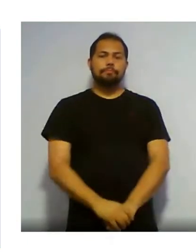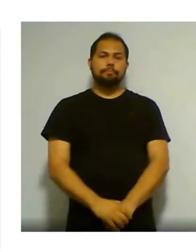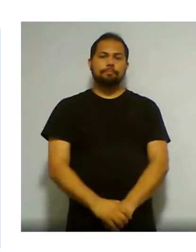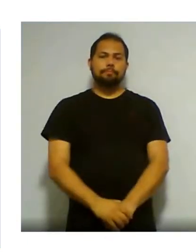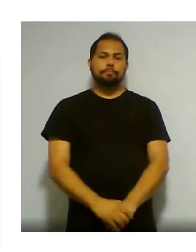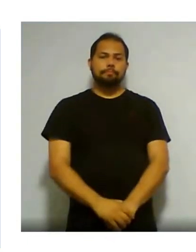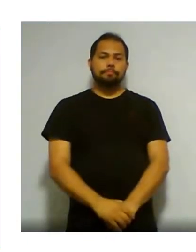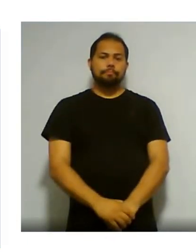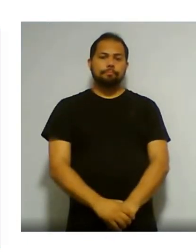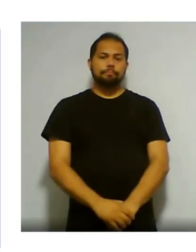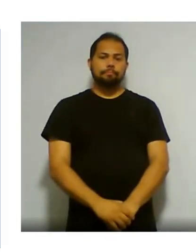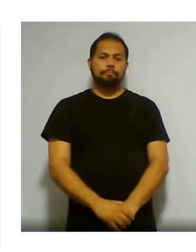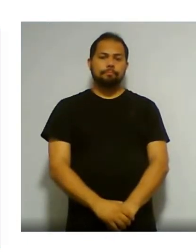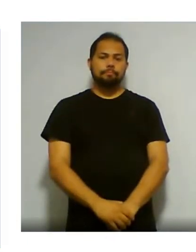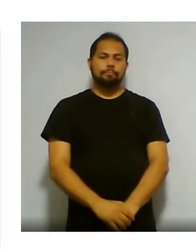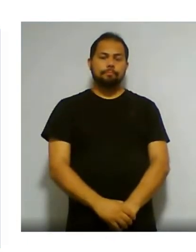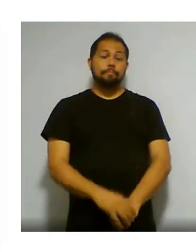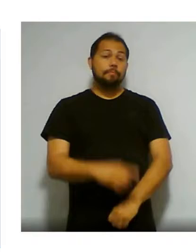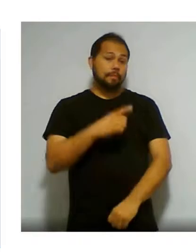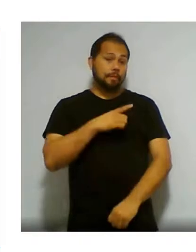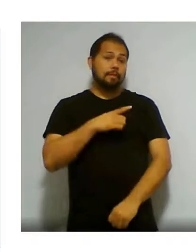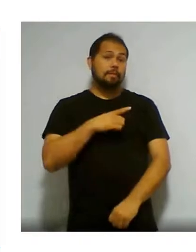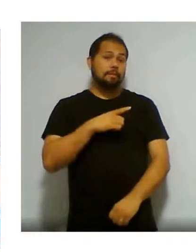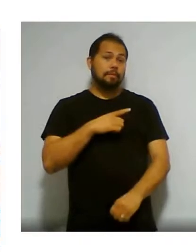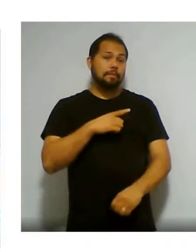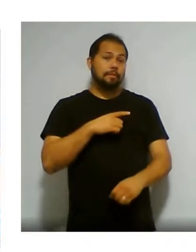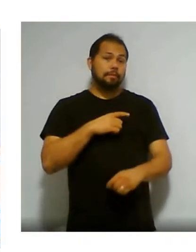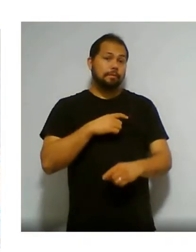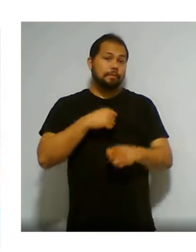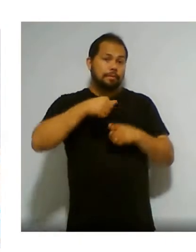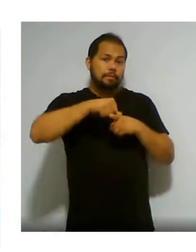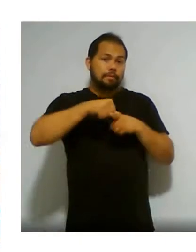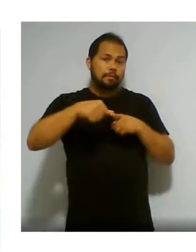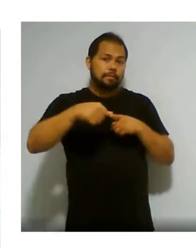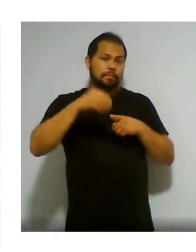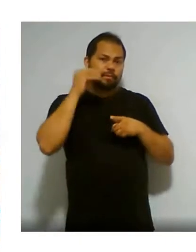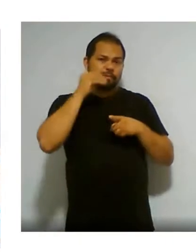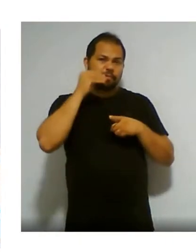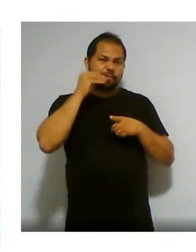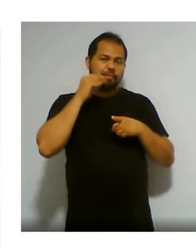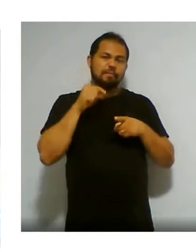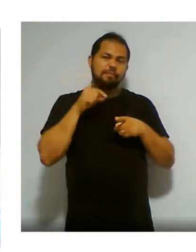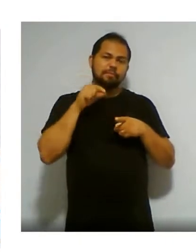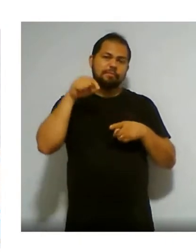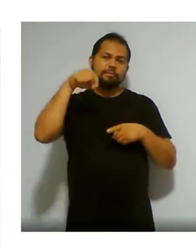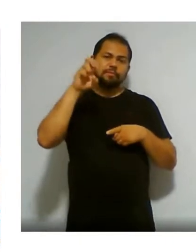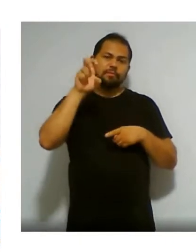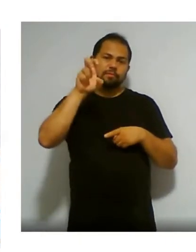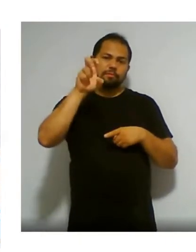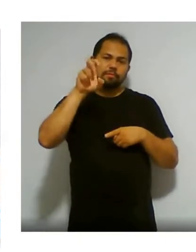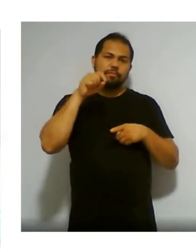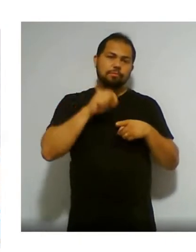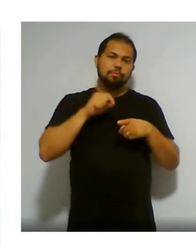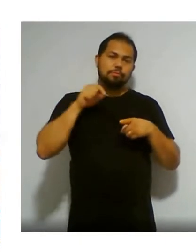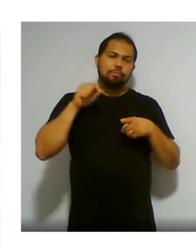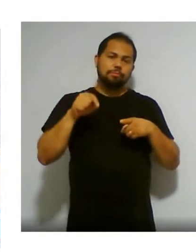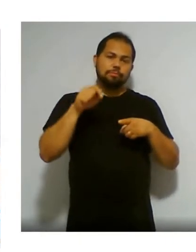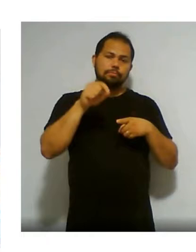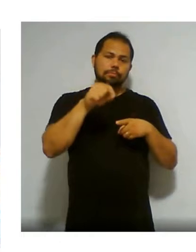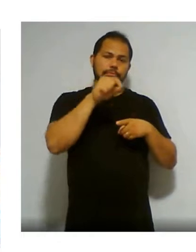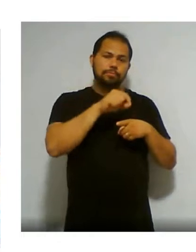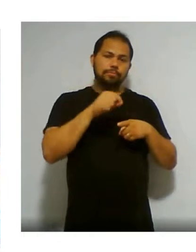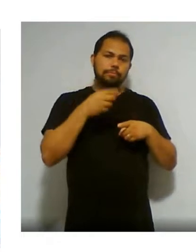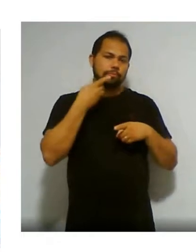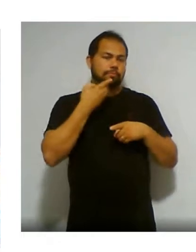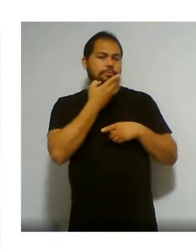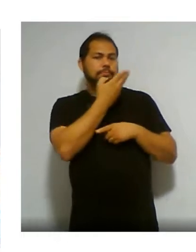Pronto. Então a opção genérica para os computadores de hoje em dia, que tem tamanho intermediário, são 5 pontos. A pessoa aplica 4 pontos nas bordas